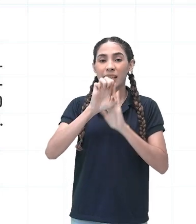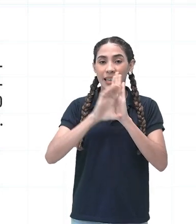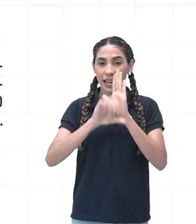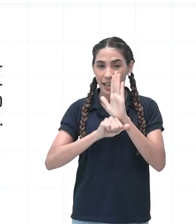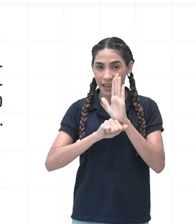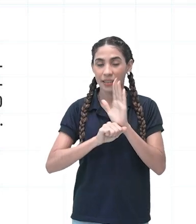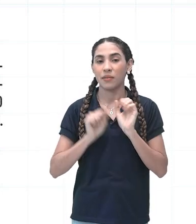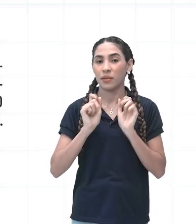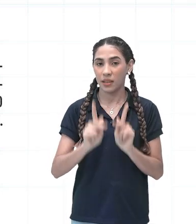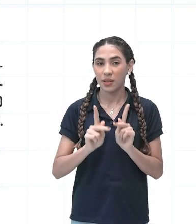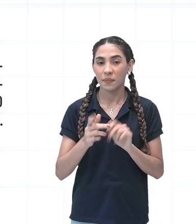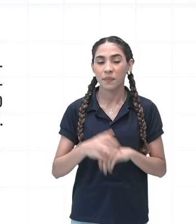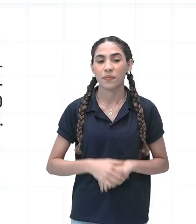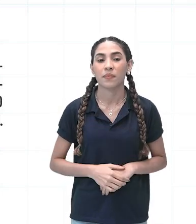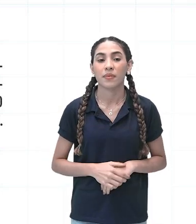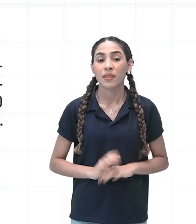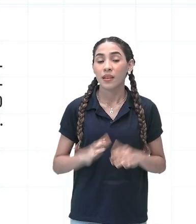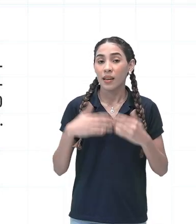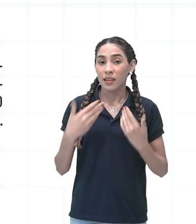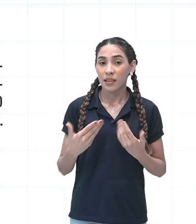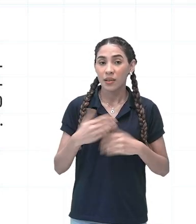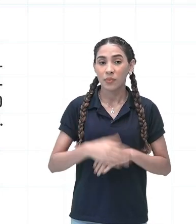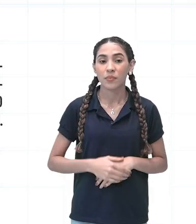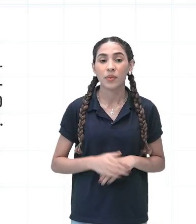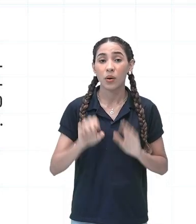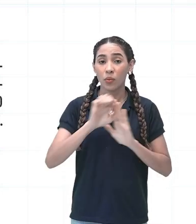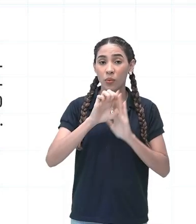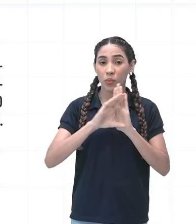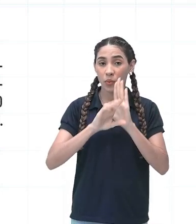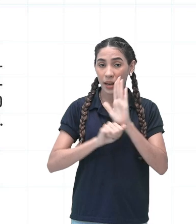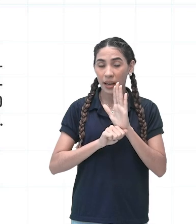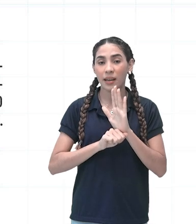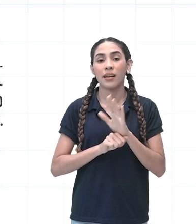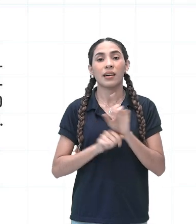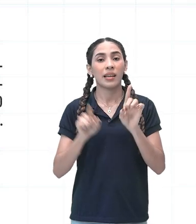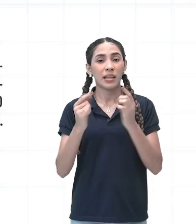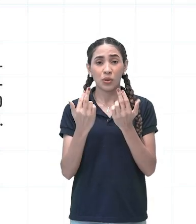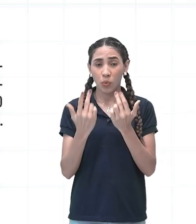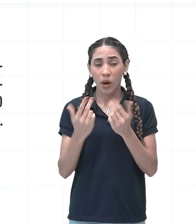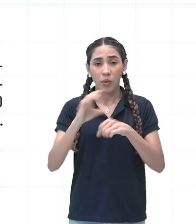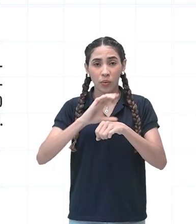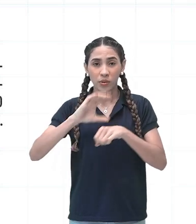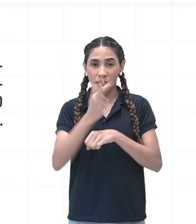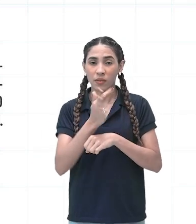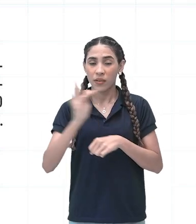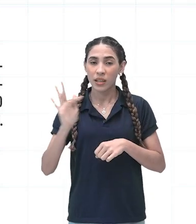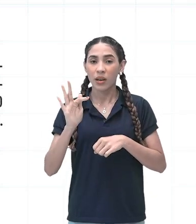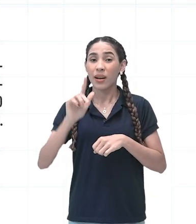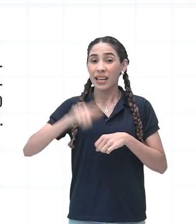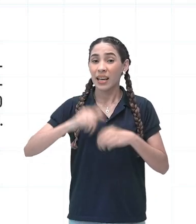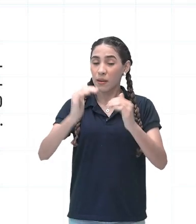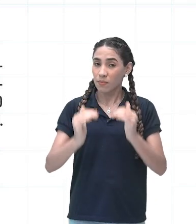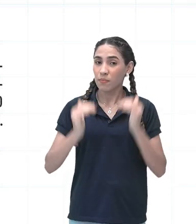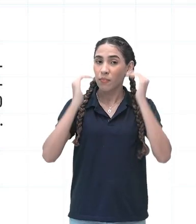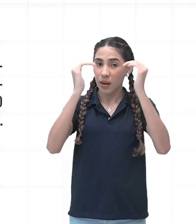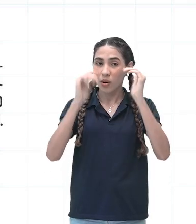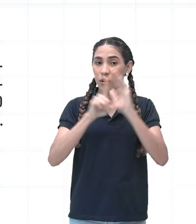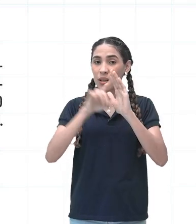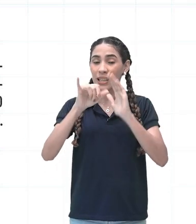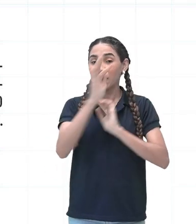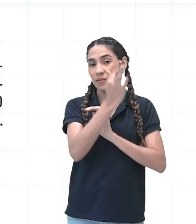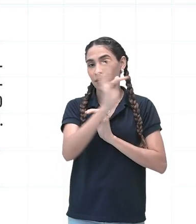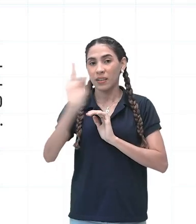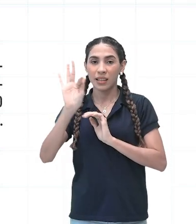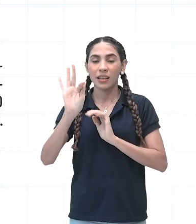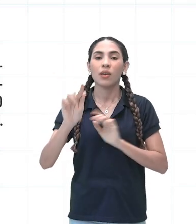ECA, tá bom? E aí, o ECA, assim como a Constituição, que é a lei maior, que é uma lei